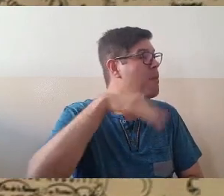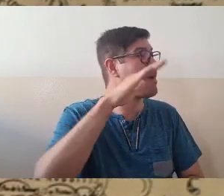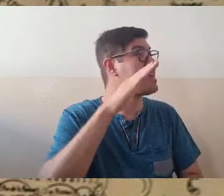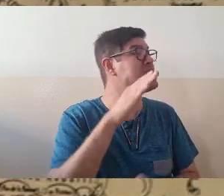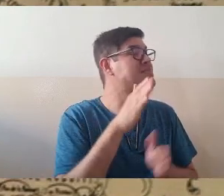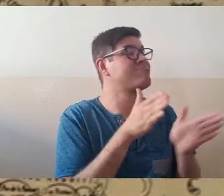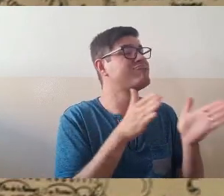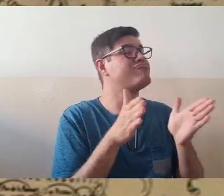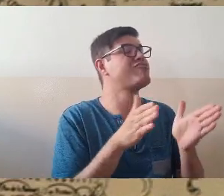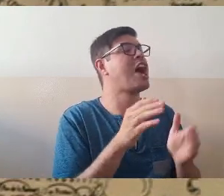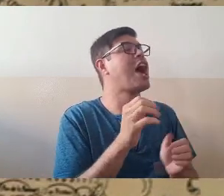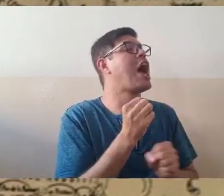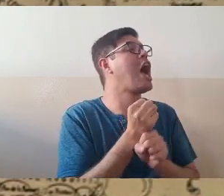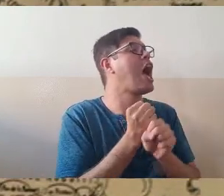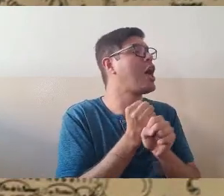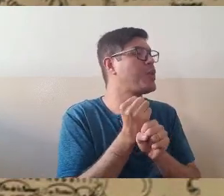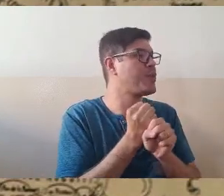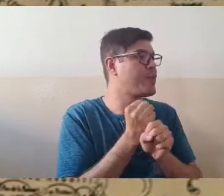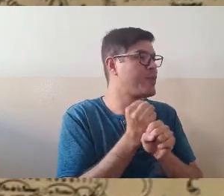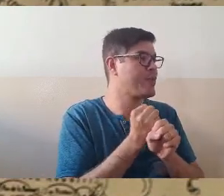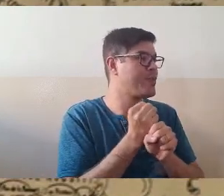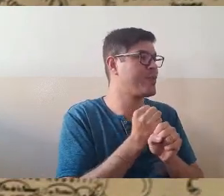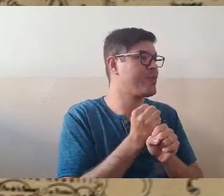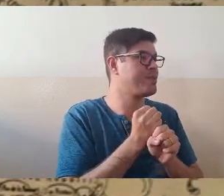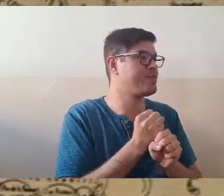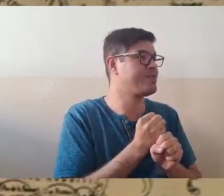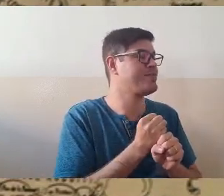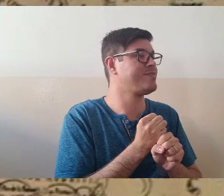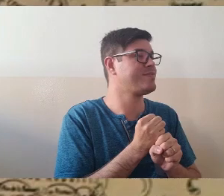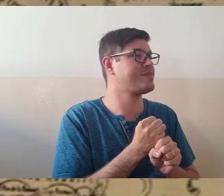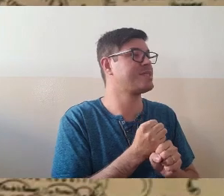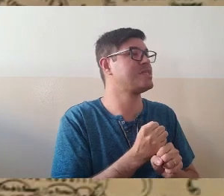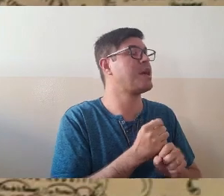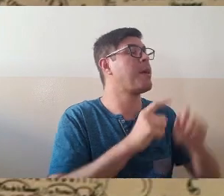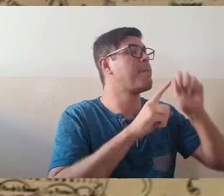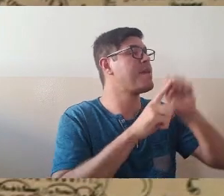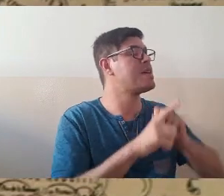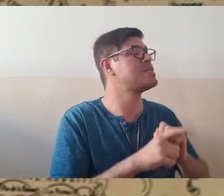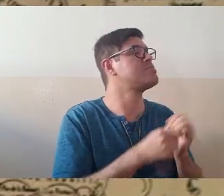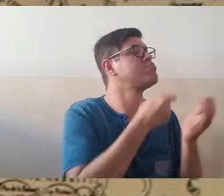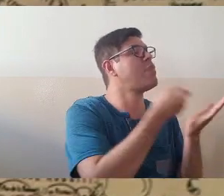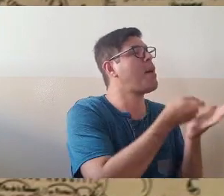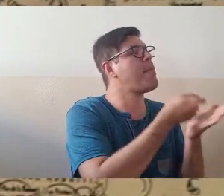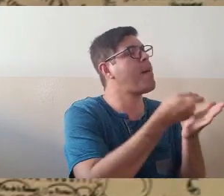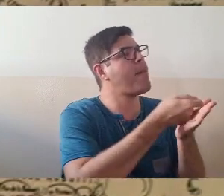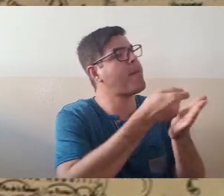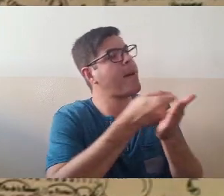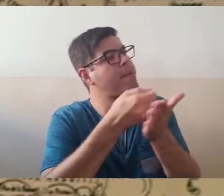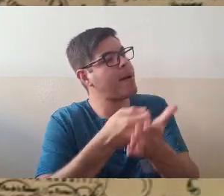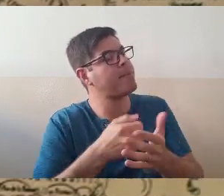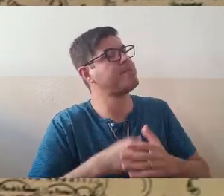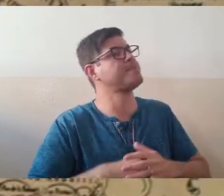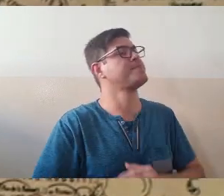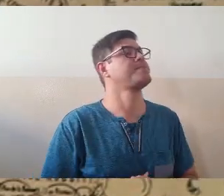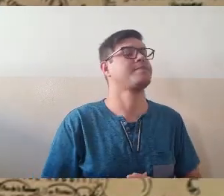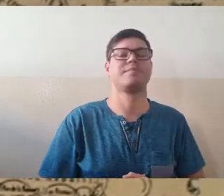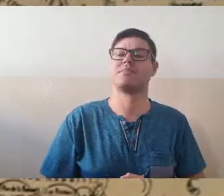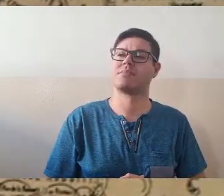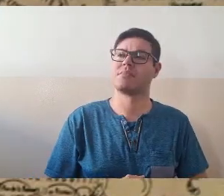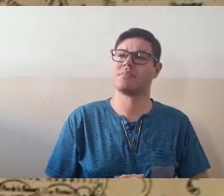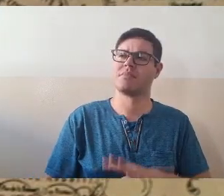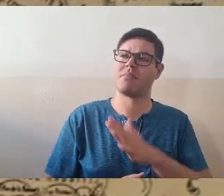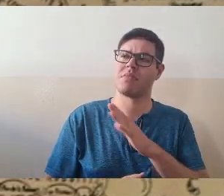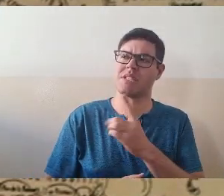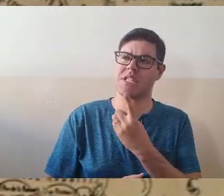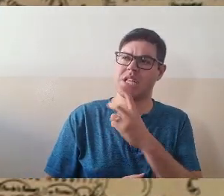diluído durante todo ano, por mês. Entendeu? Vai dar por mês, vai que... 15 mil. 15